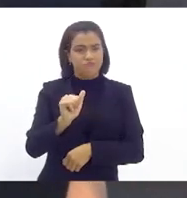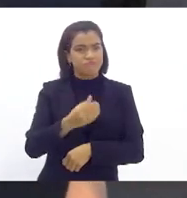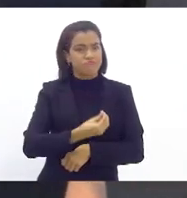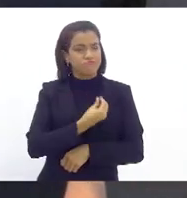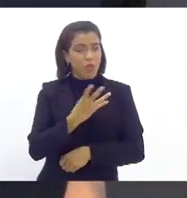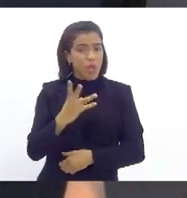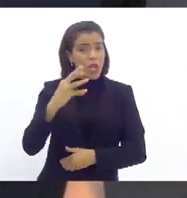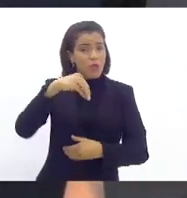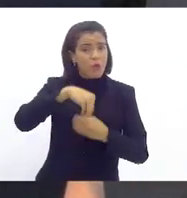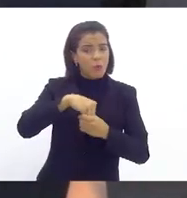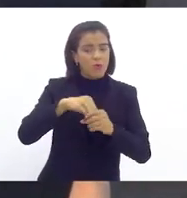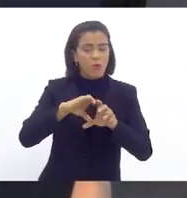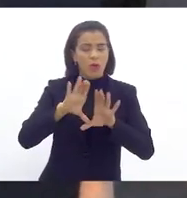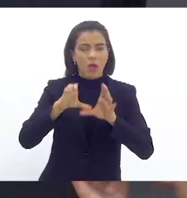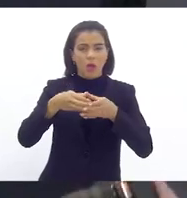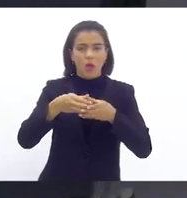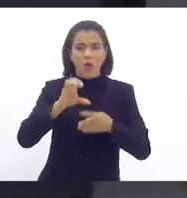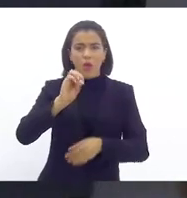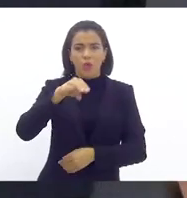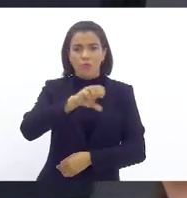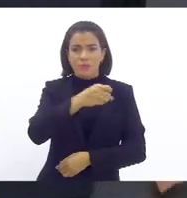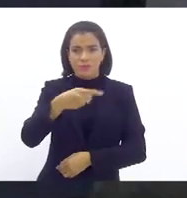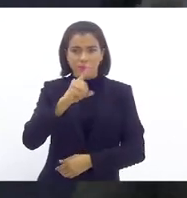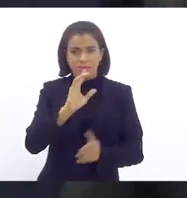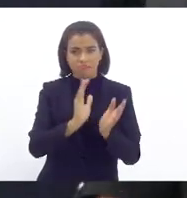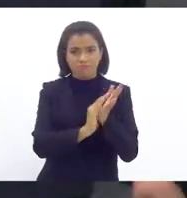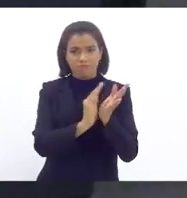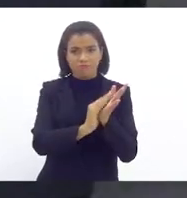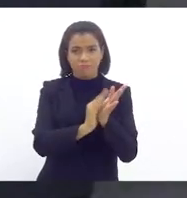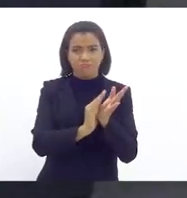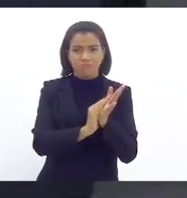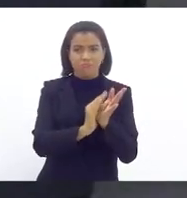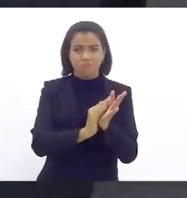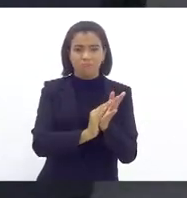conosco. que compõe a comissão com a gente. Um saldo de palmas para o colega.